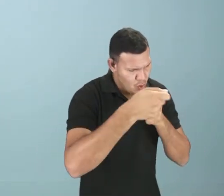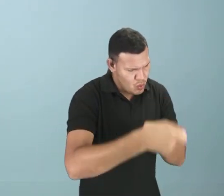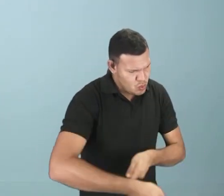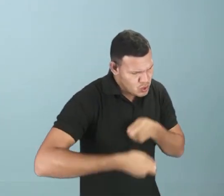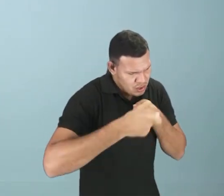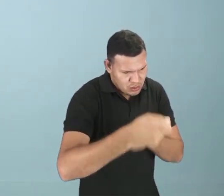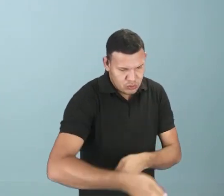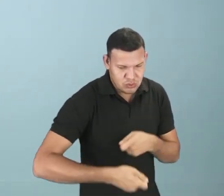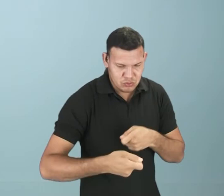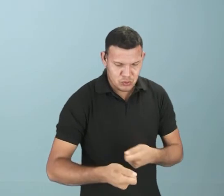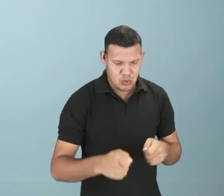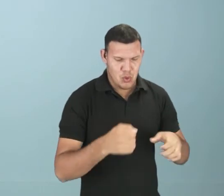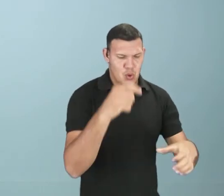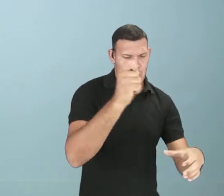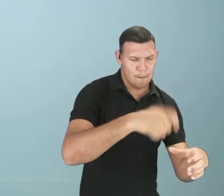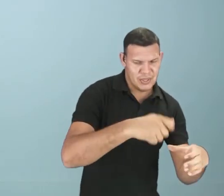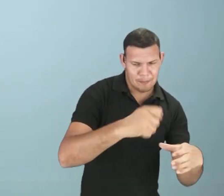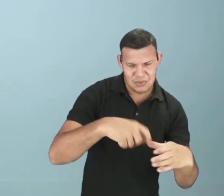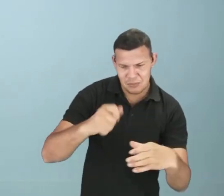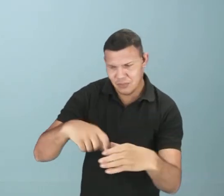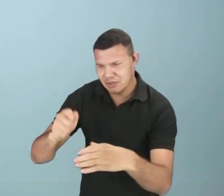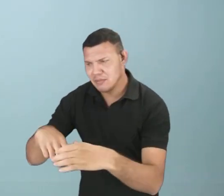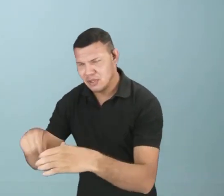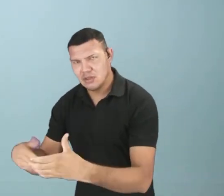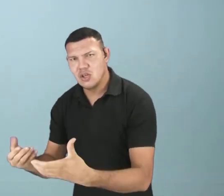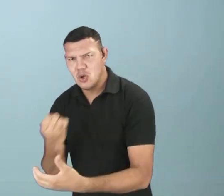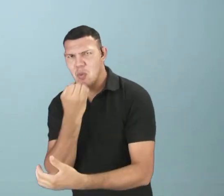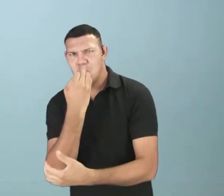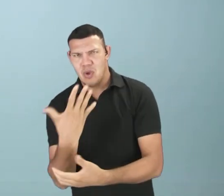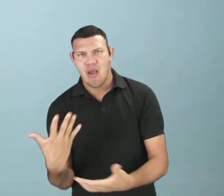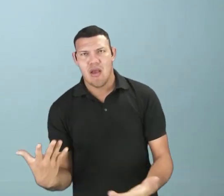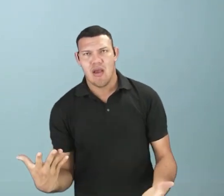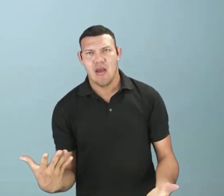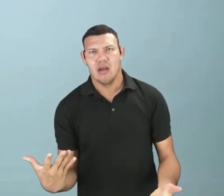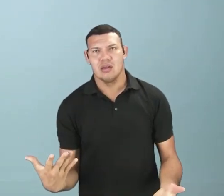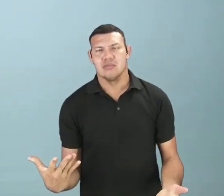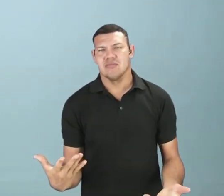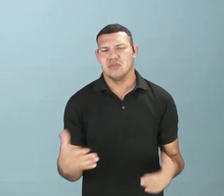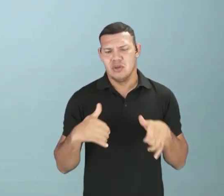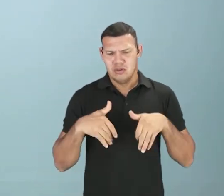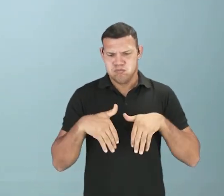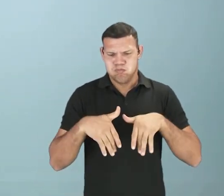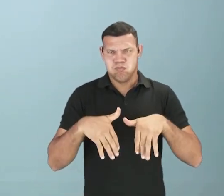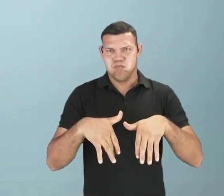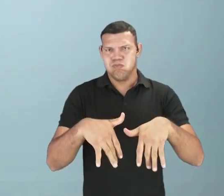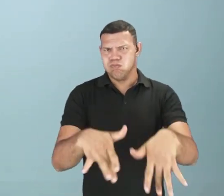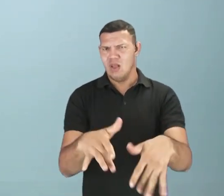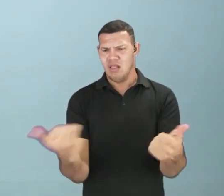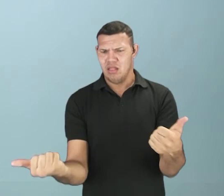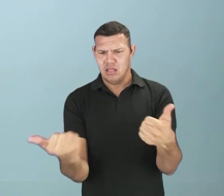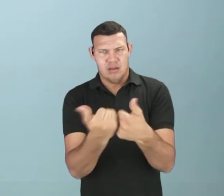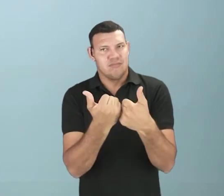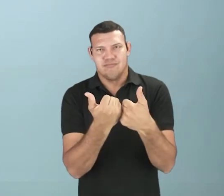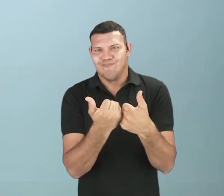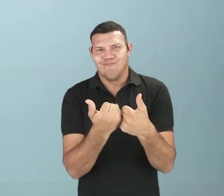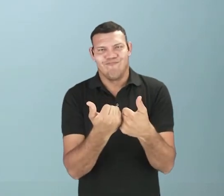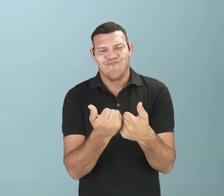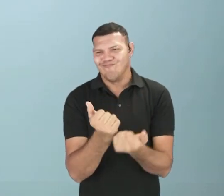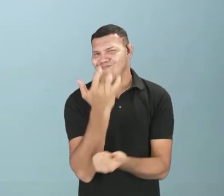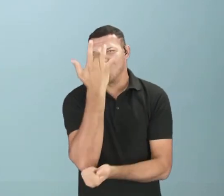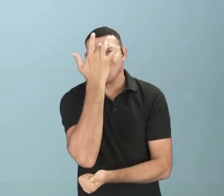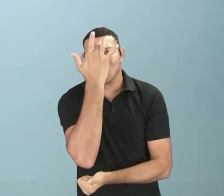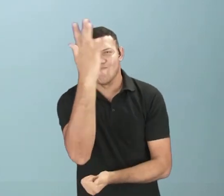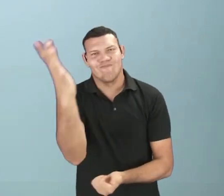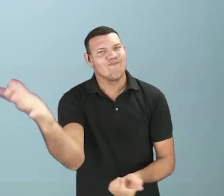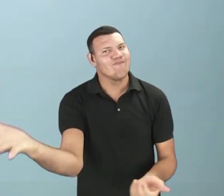trazer aquela terra ficar cultífera e plantar um implemento agrícola. Então a máquina veio substituir toda essa mão de